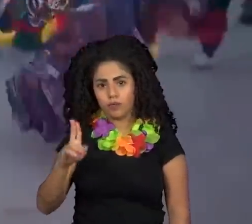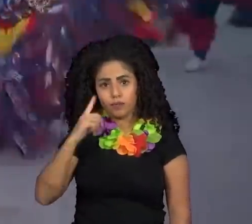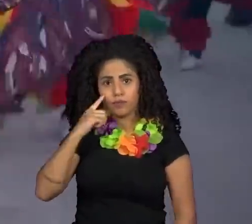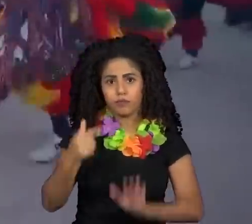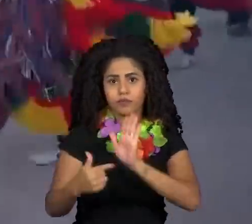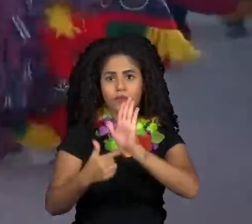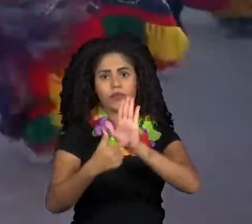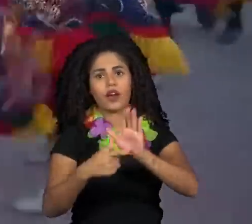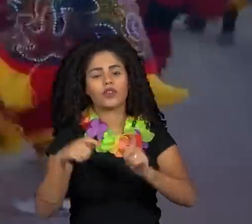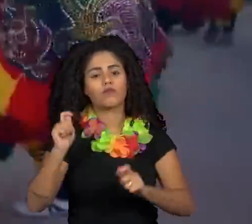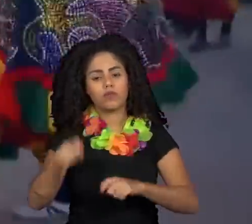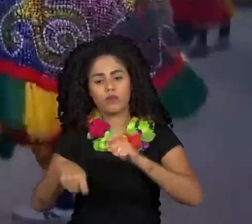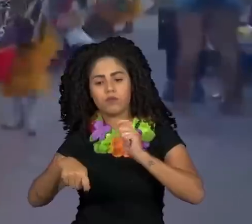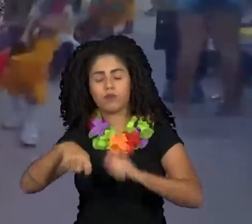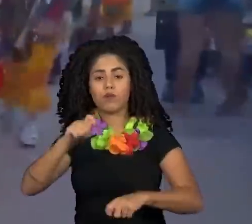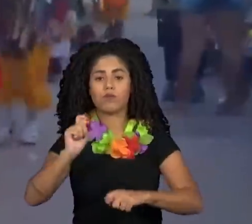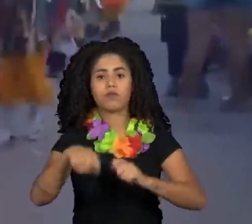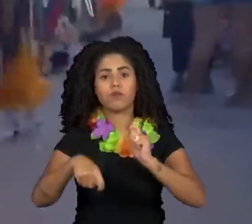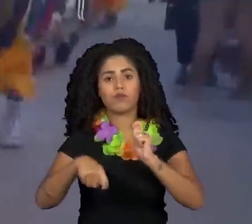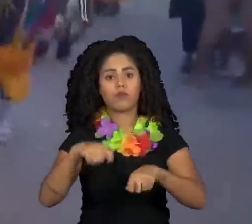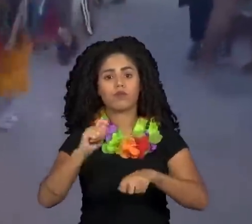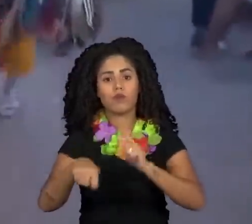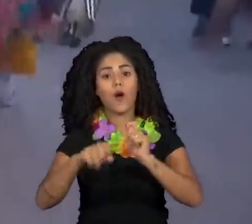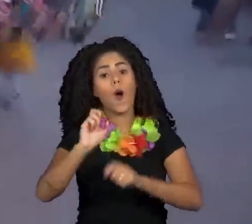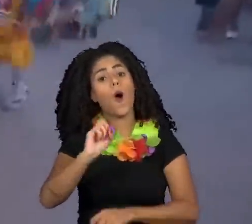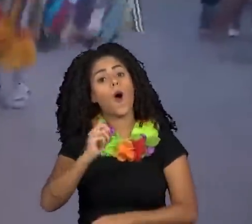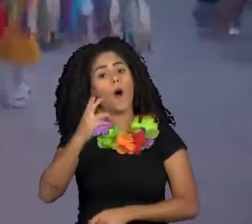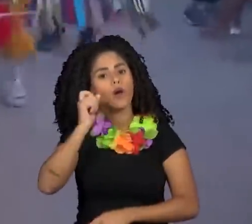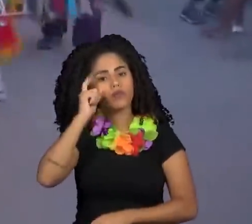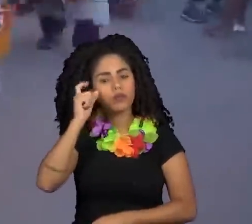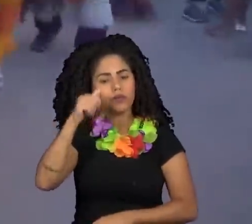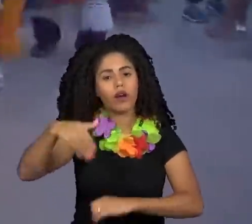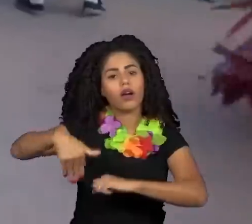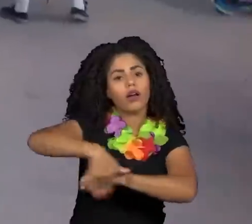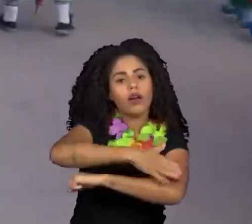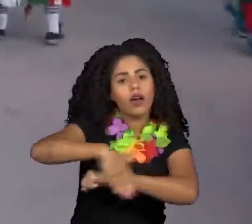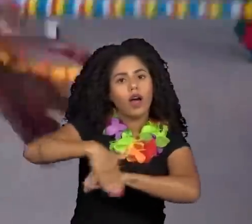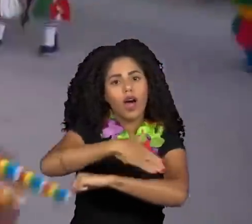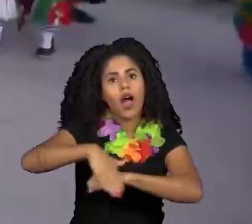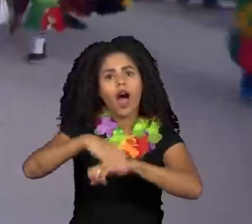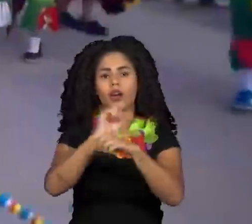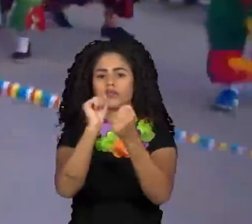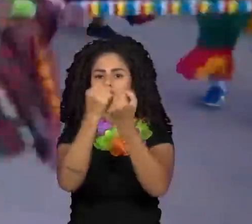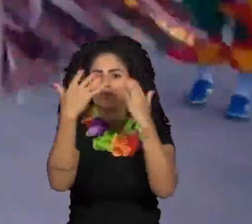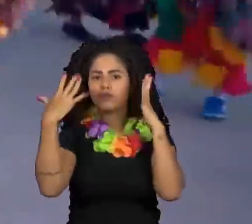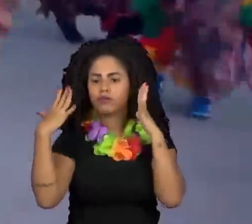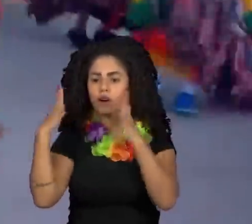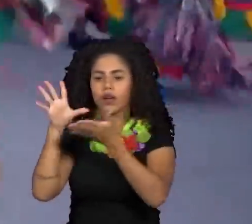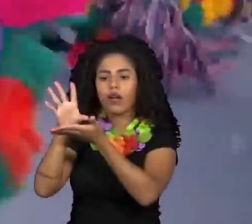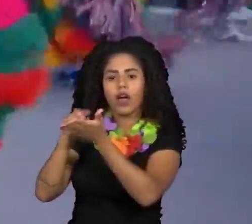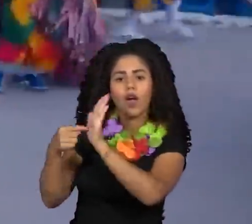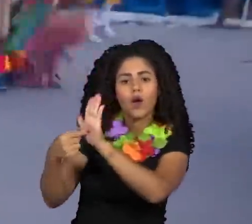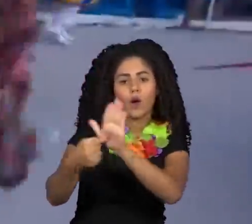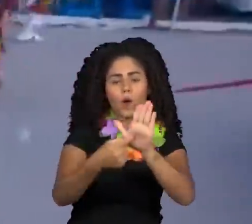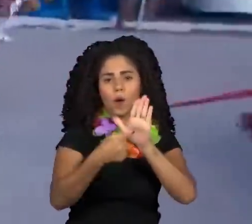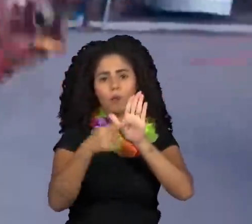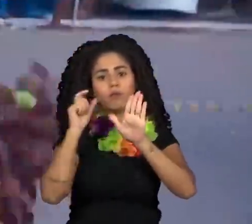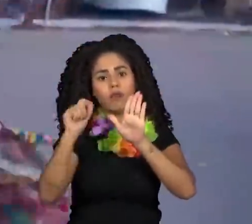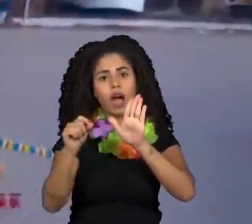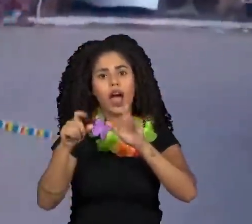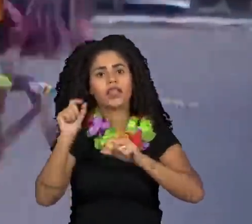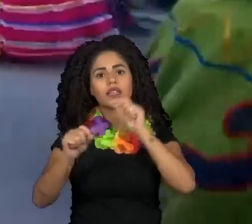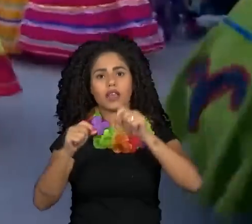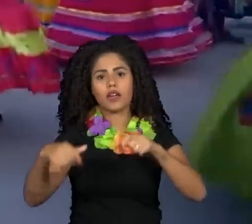orquestra, ou ainda chamado também maracatu rural, que vem da zona da mata em sua grande maioria. O maracatu de